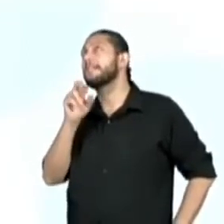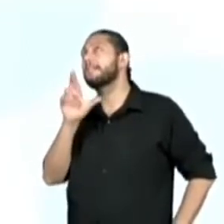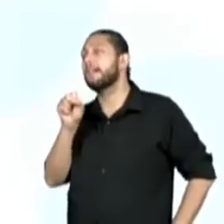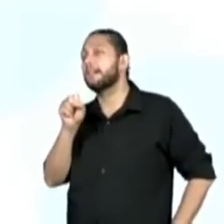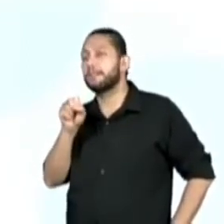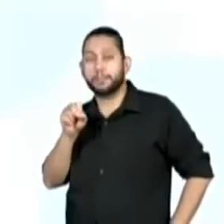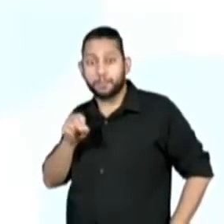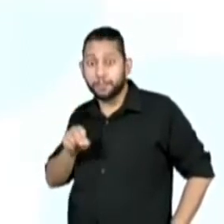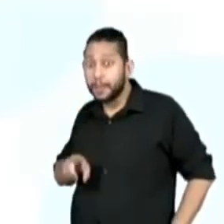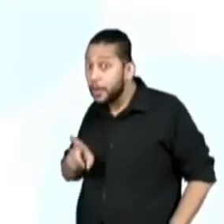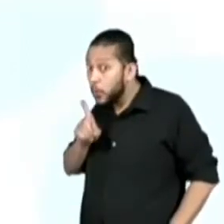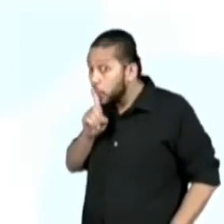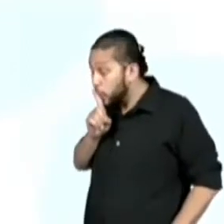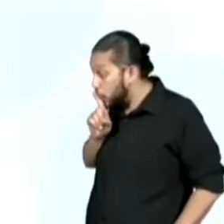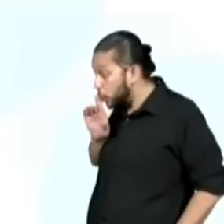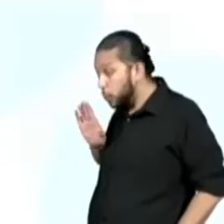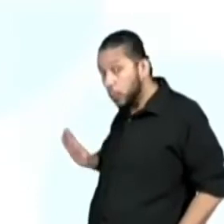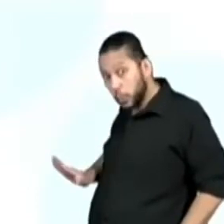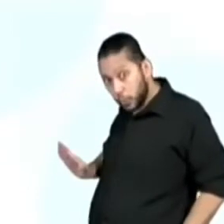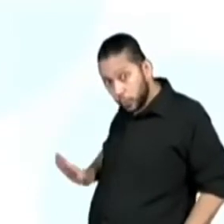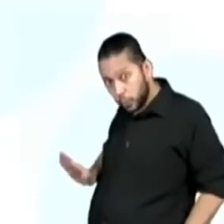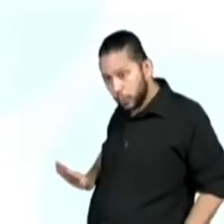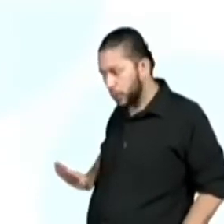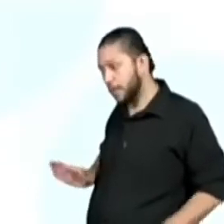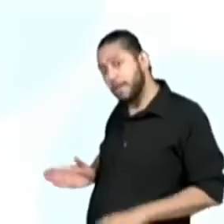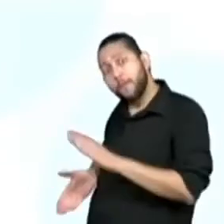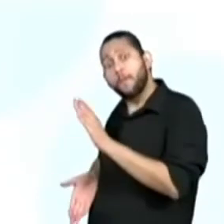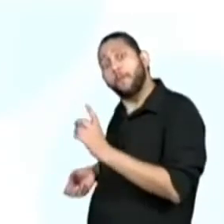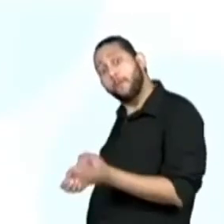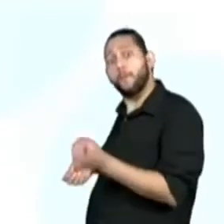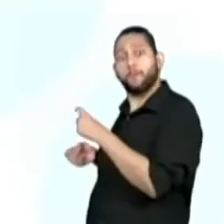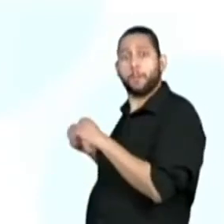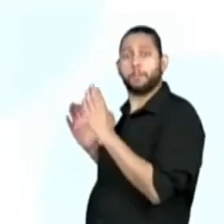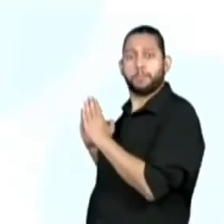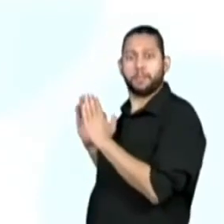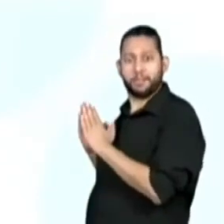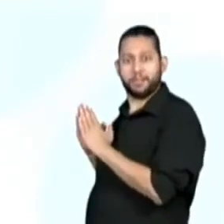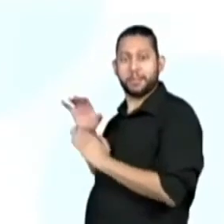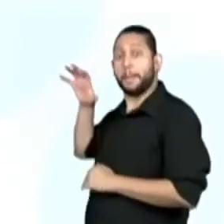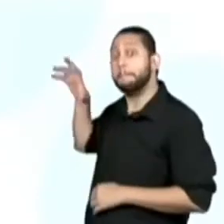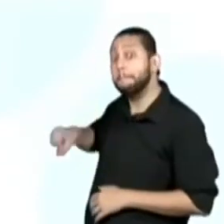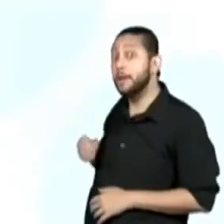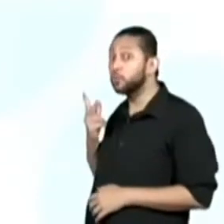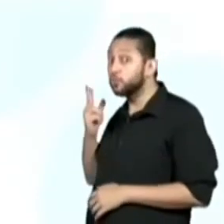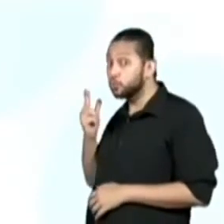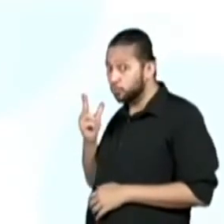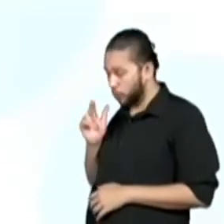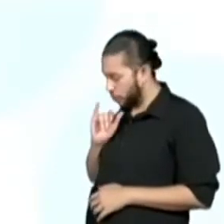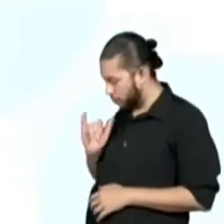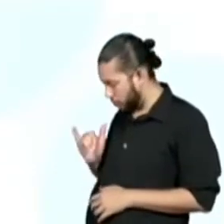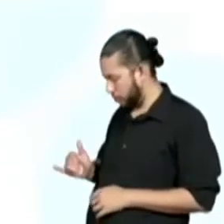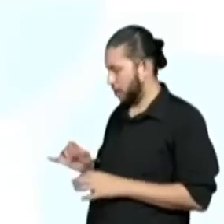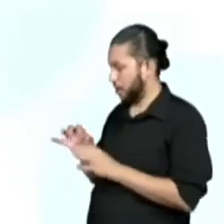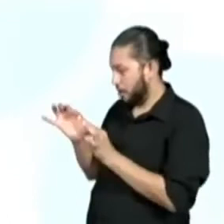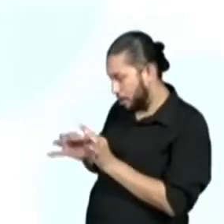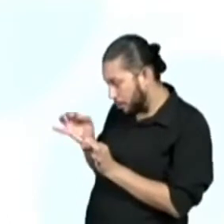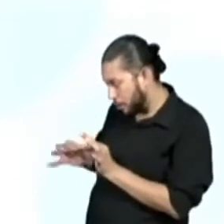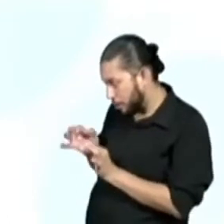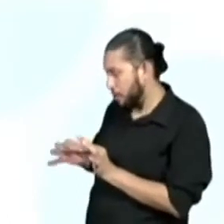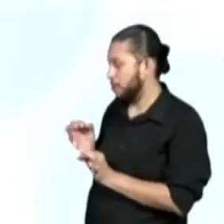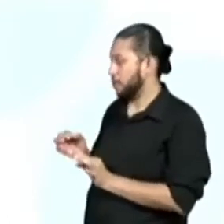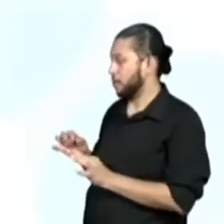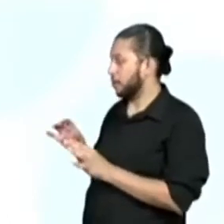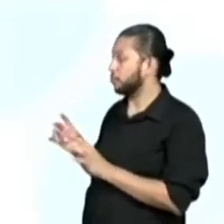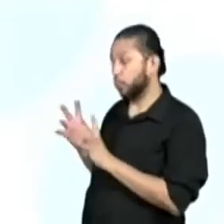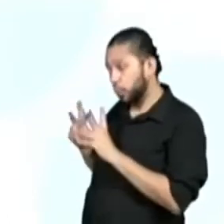Mandou o cabritinho menor que fosse correndo em casa apanhar a tesoura, linha e agulha